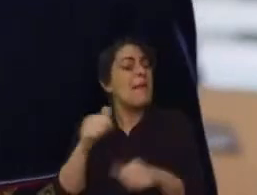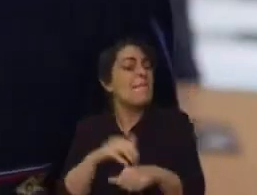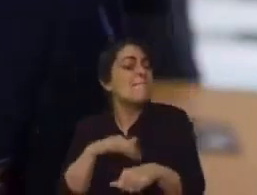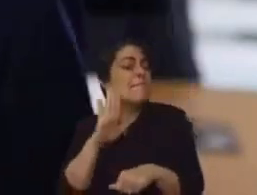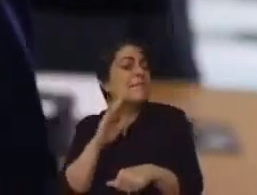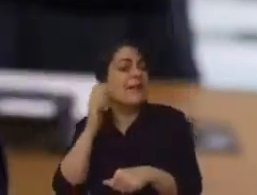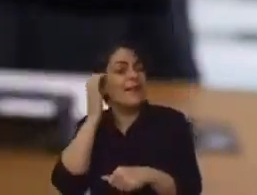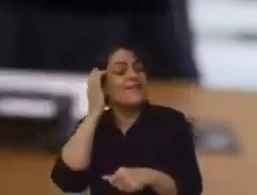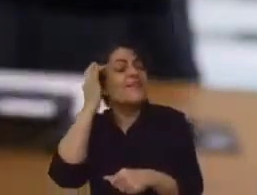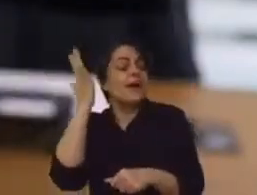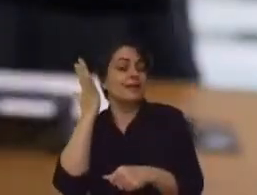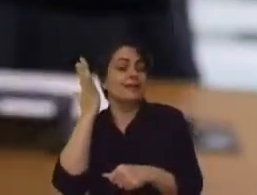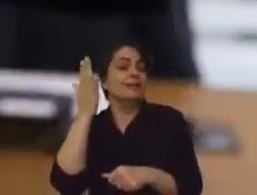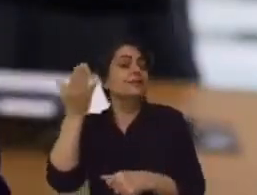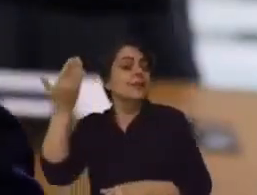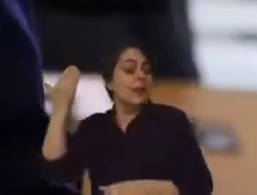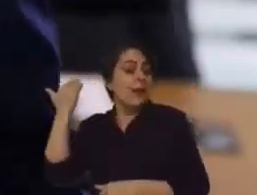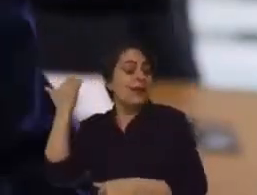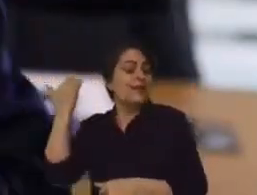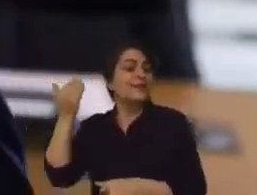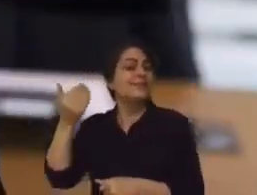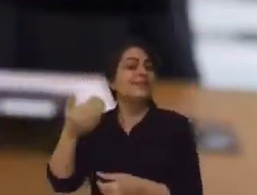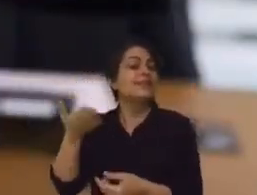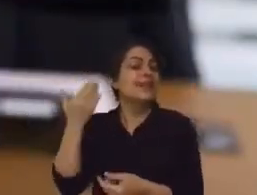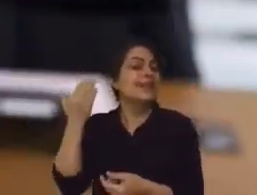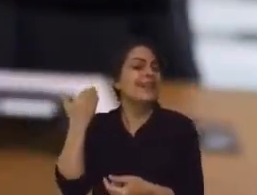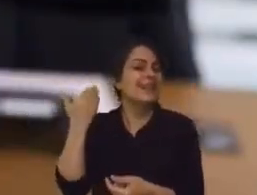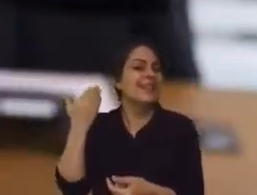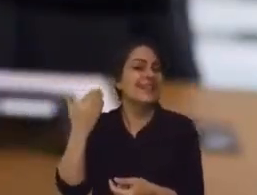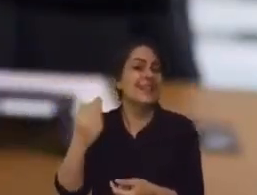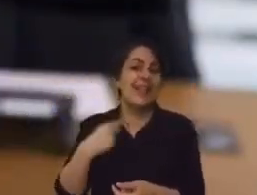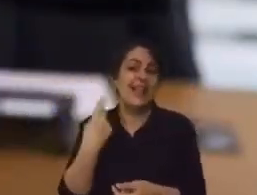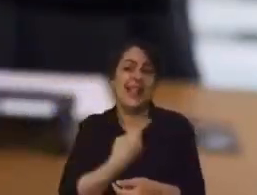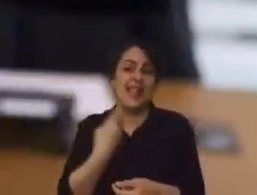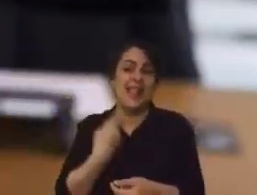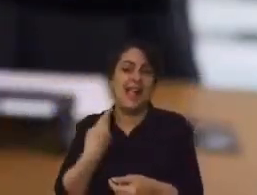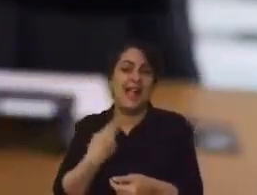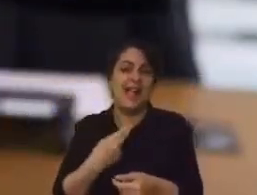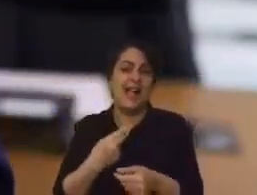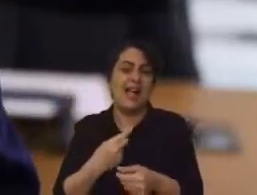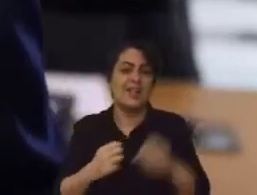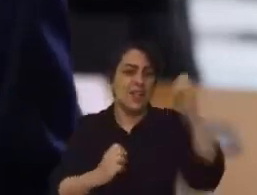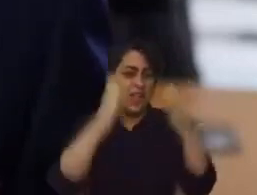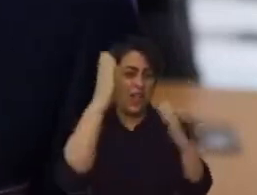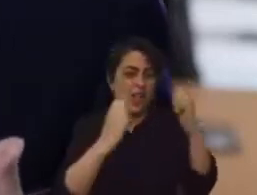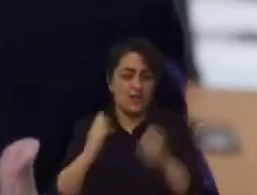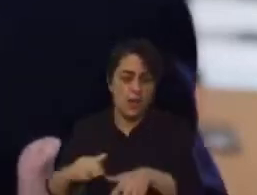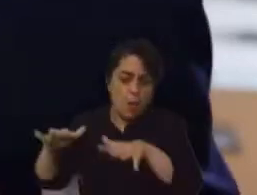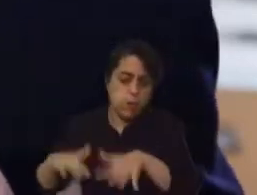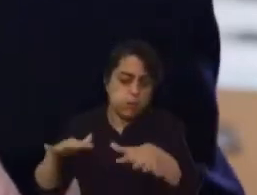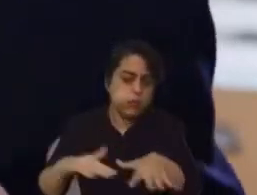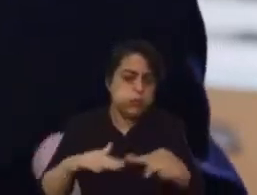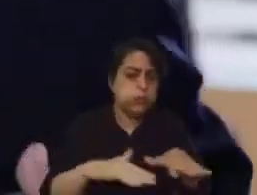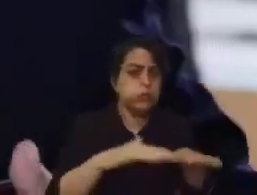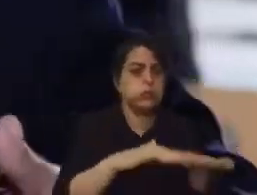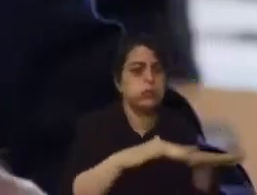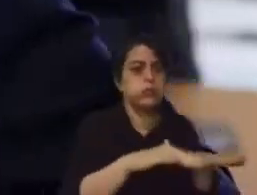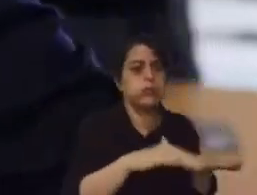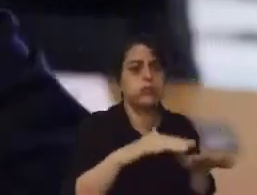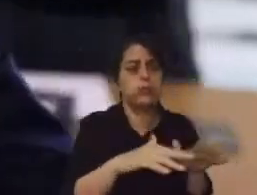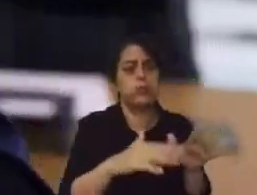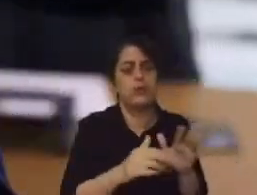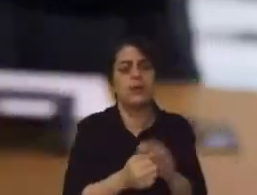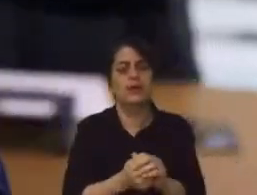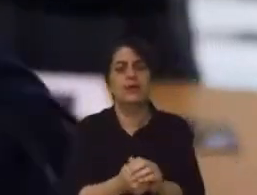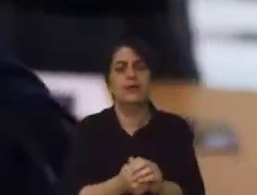hoje. Porque naquele tempo a gente tinha aqui na porta da fábrica, primeiro, a inflação era muito alta, a gente tinha que brigar, a gente